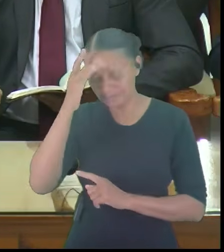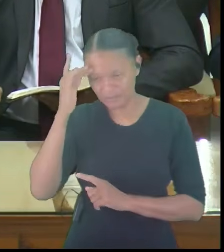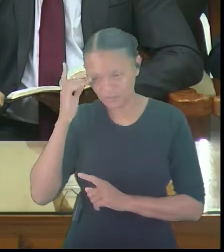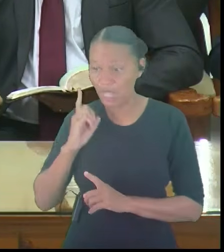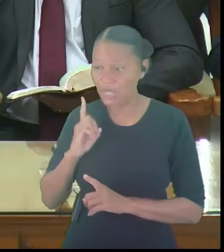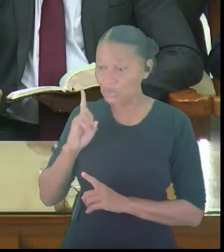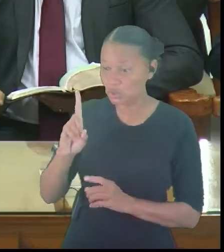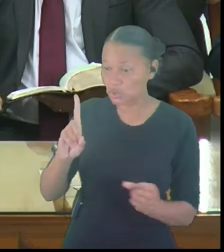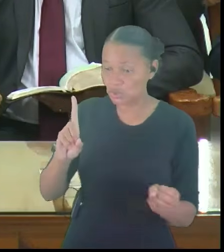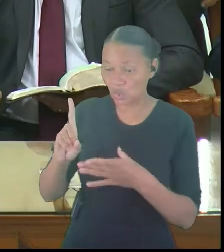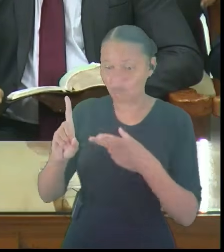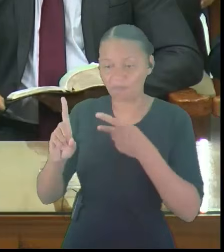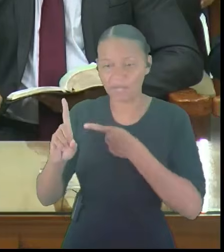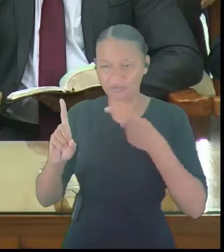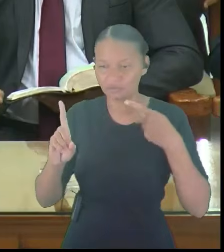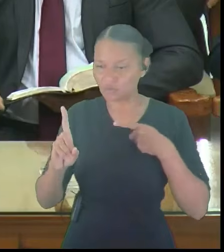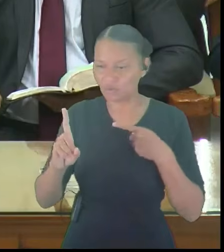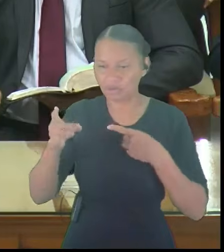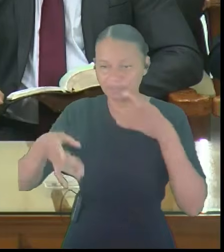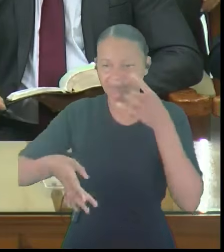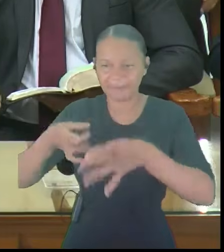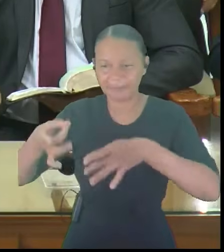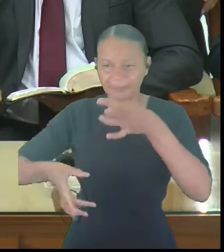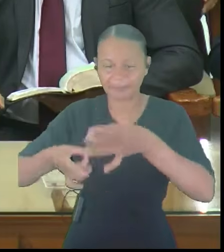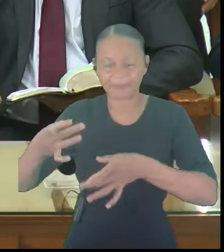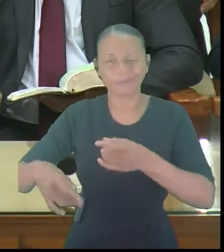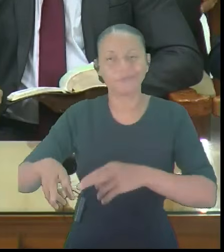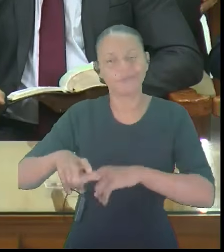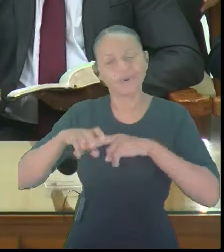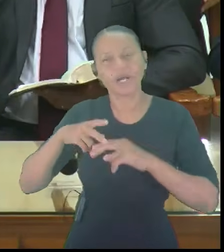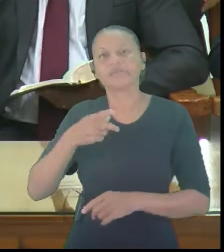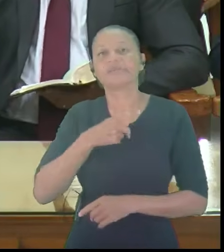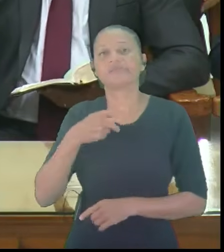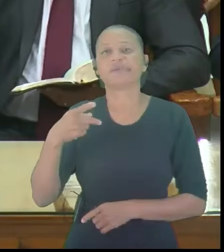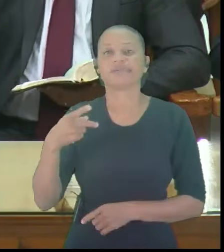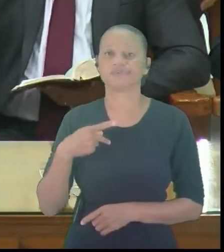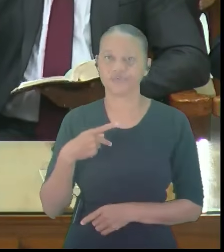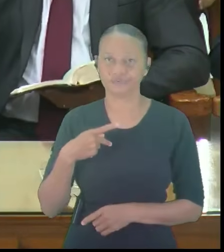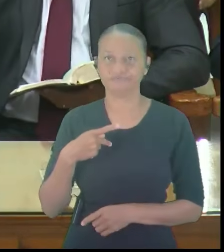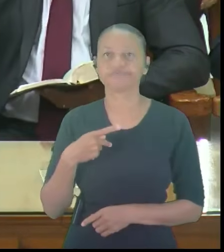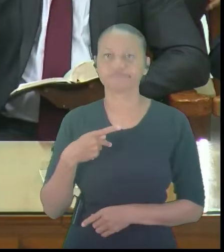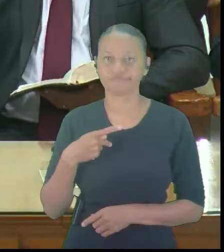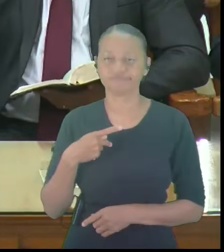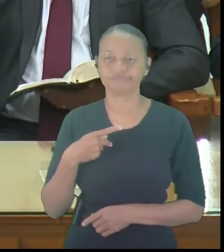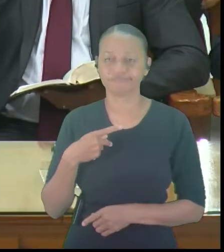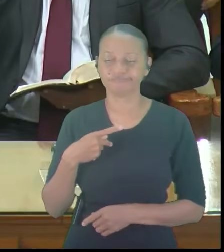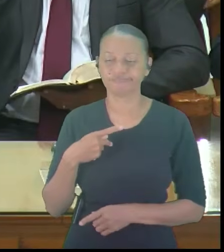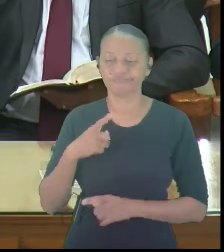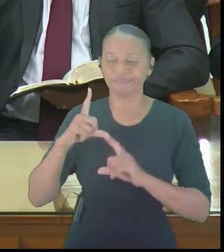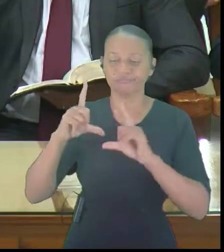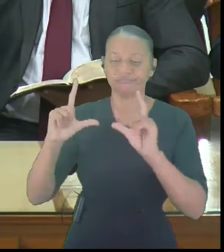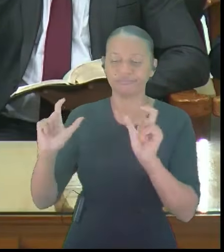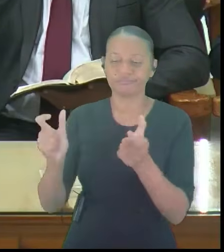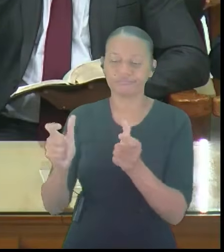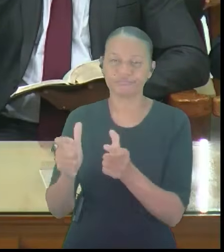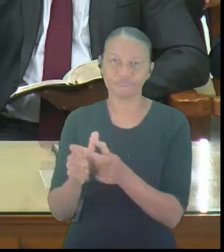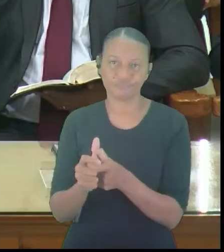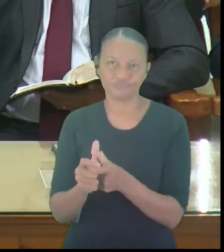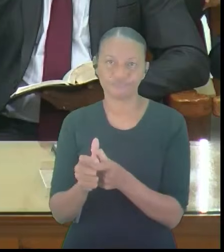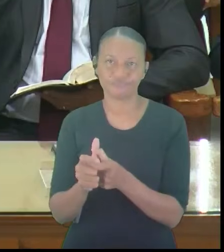agora ele matou 120. A sombra dele matou 120. Só tem 80 agora.